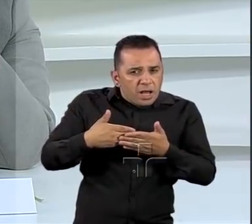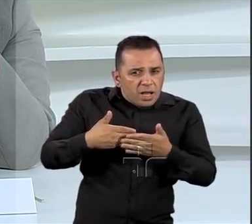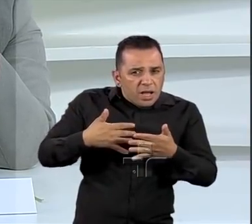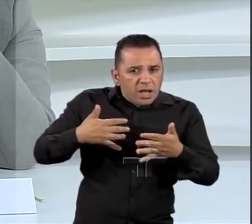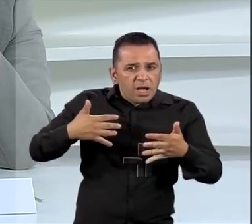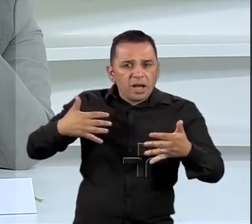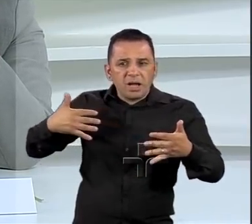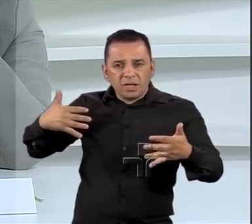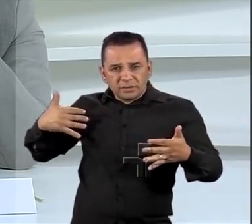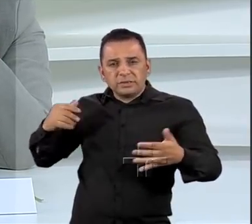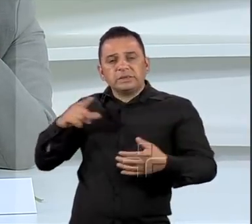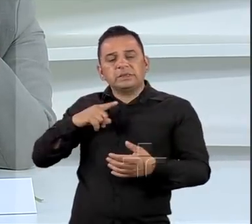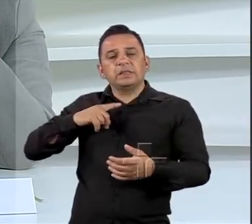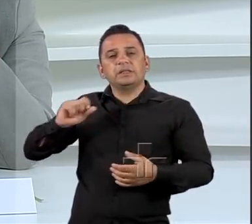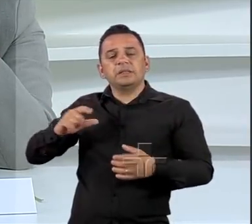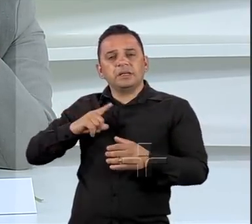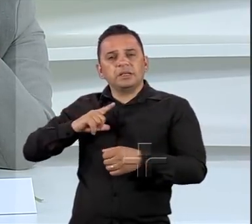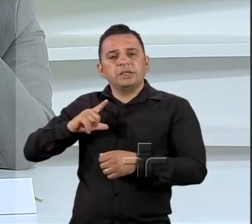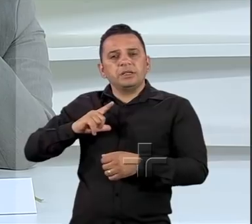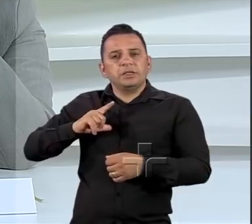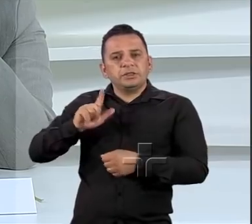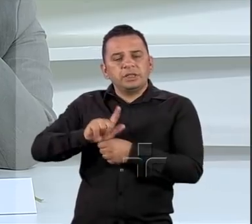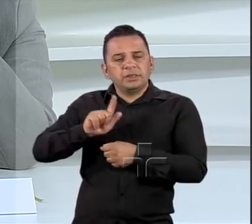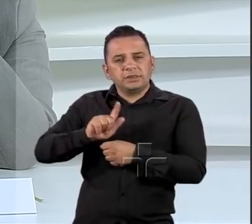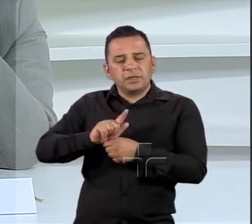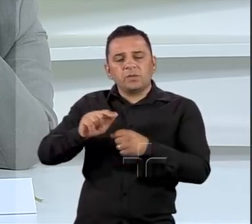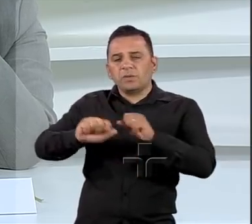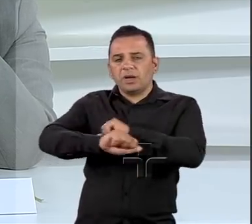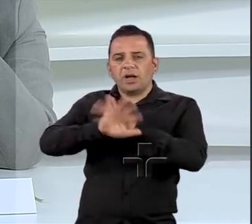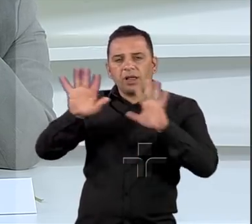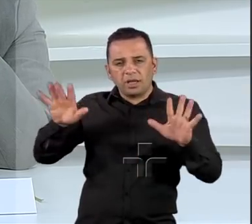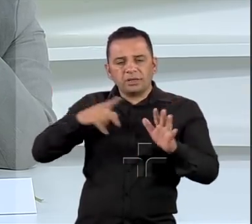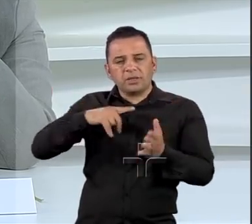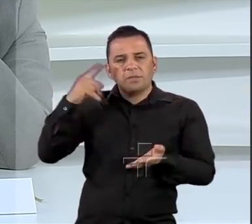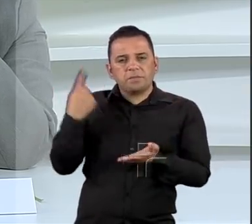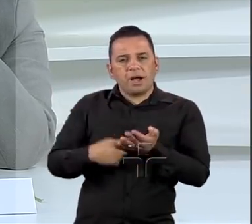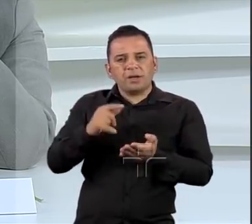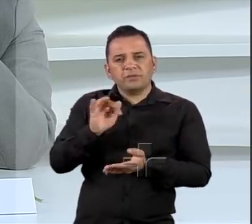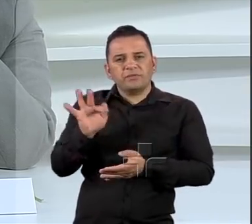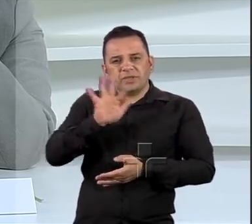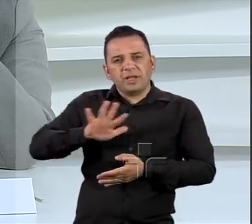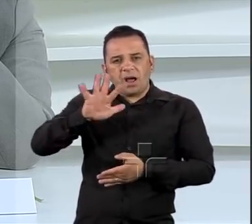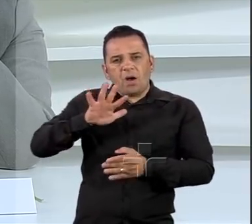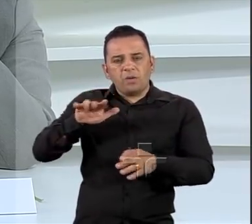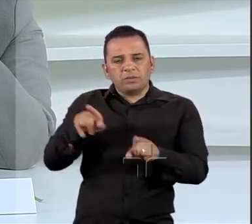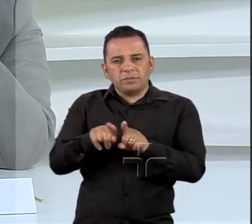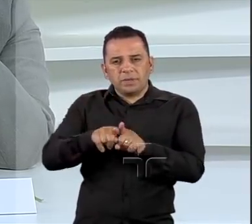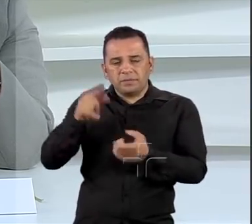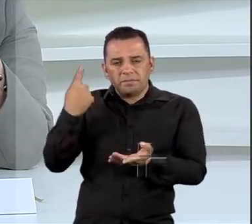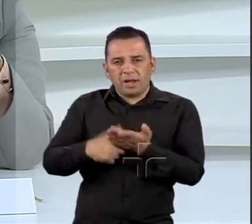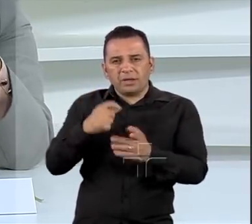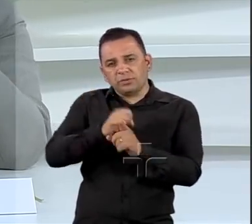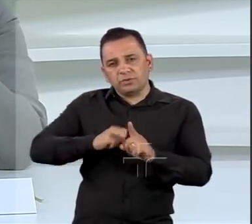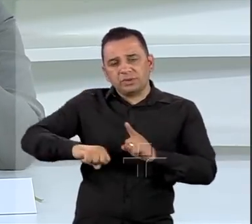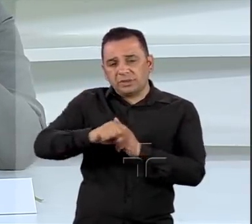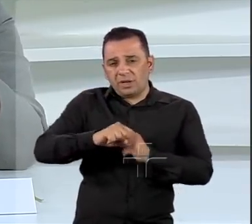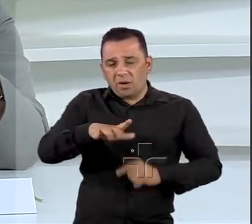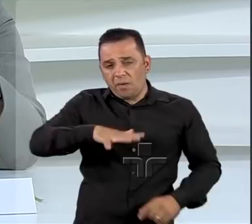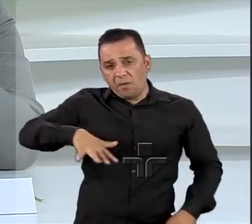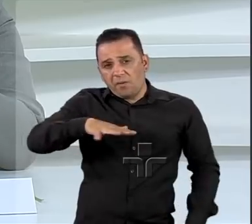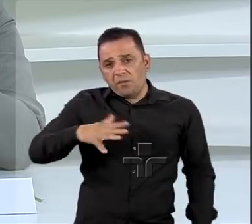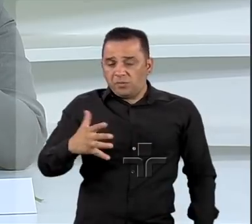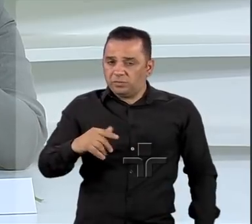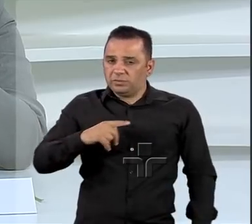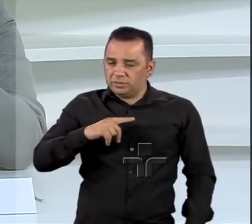gestão transparente, mais organizada na regionalização, que passa por um pacto federativo, um pacto social, eu vou além, tá? Em